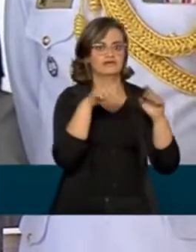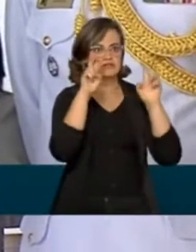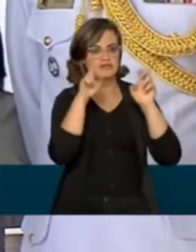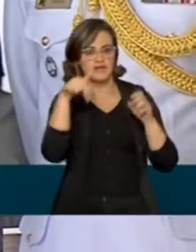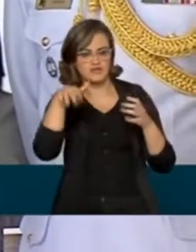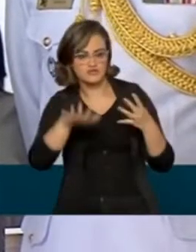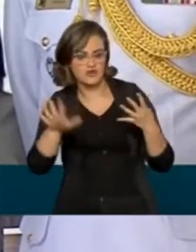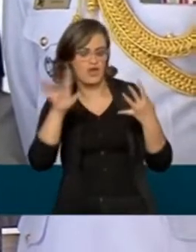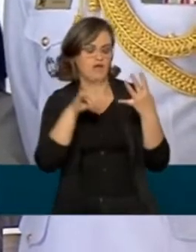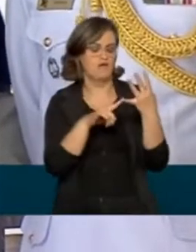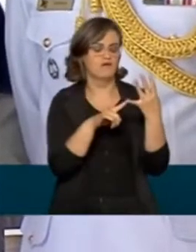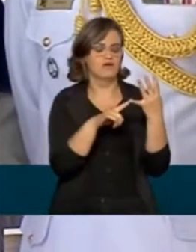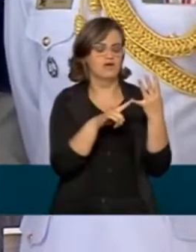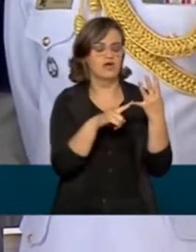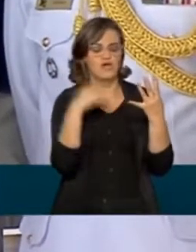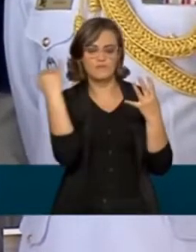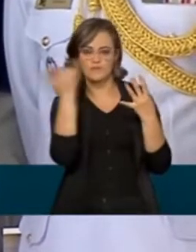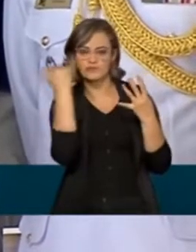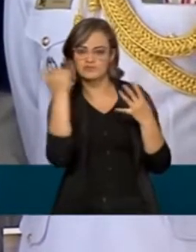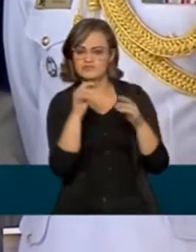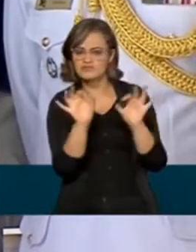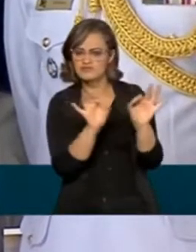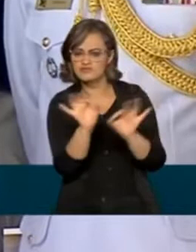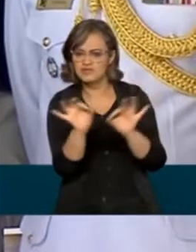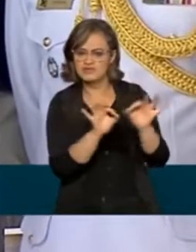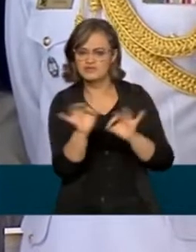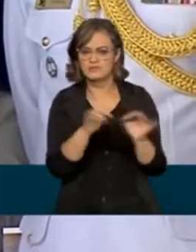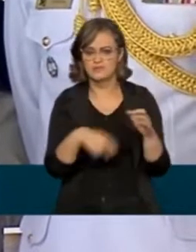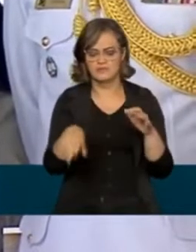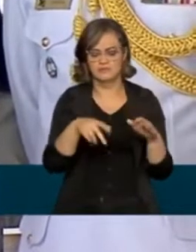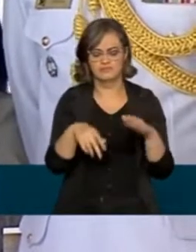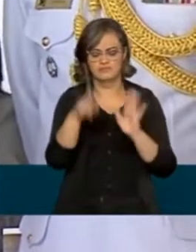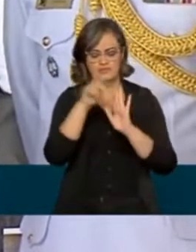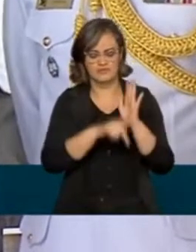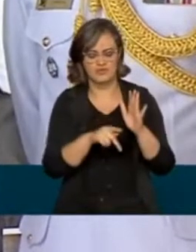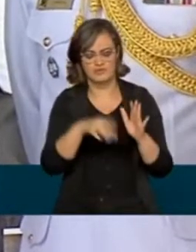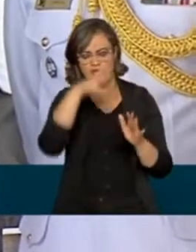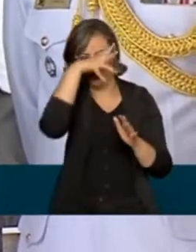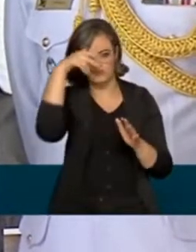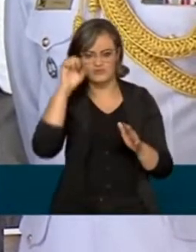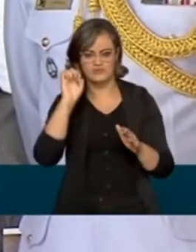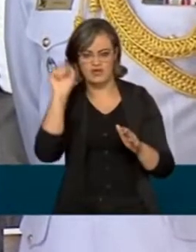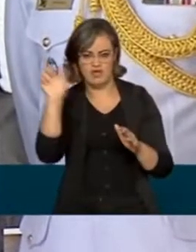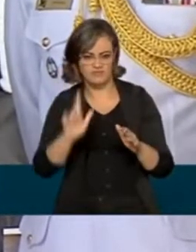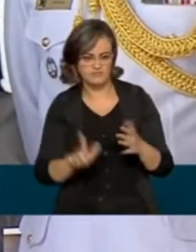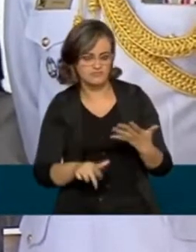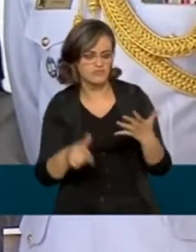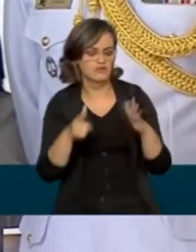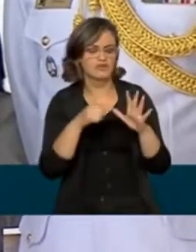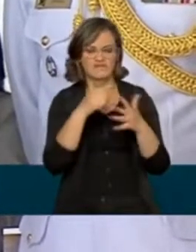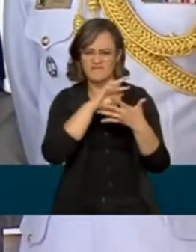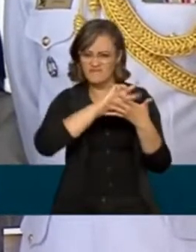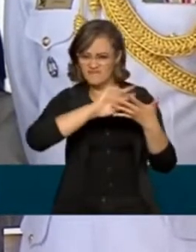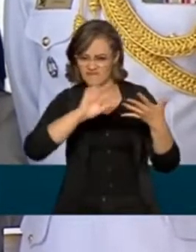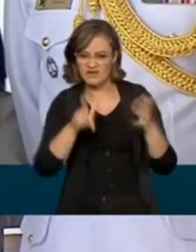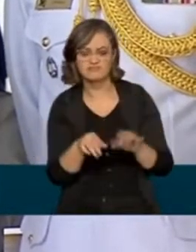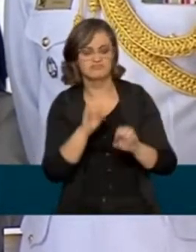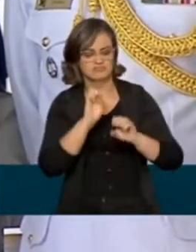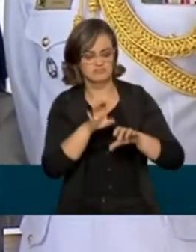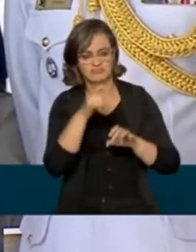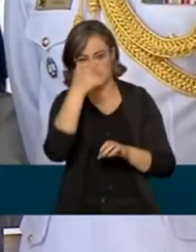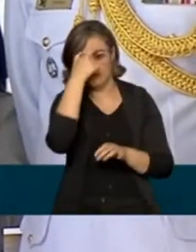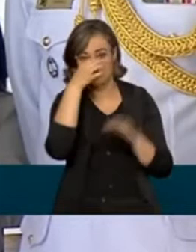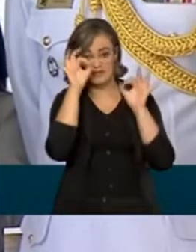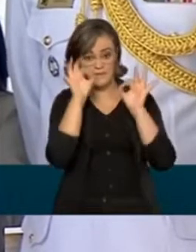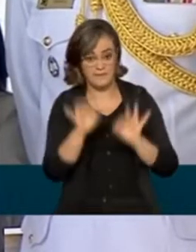nacional, da importância do Sistema de Gerenciamento da Amazônia Sul, o SISGAAS, indispensável para a